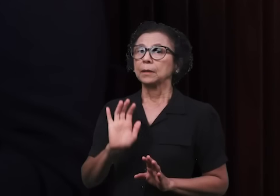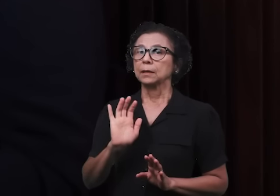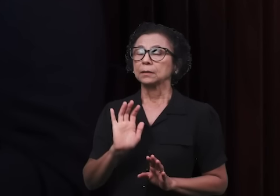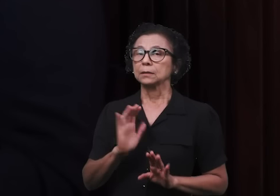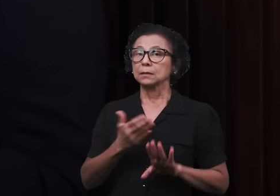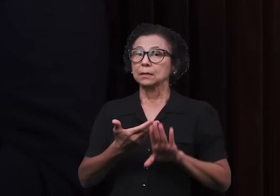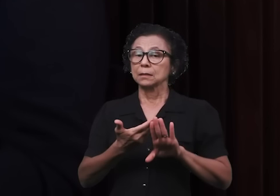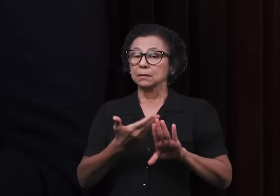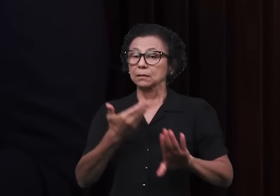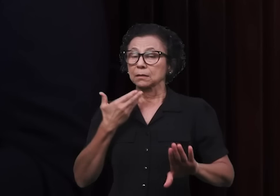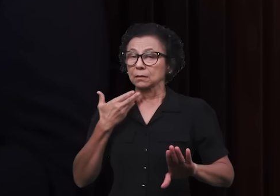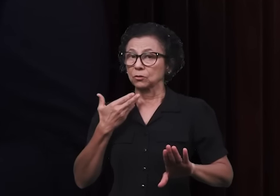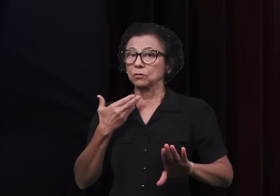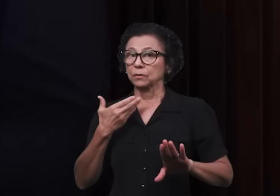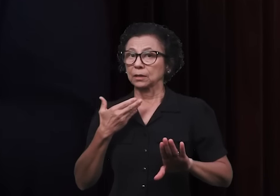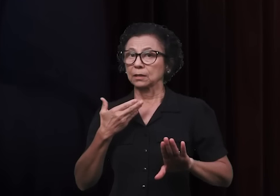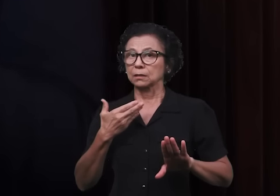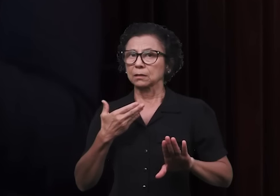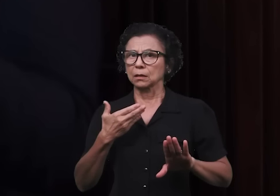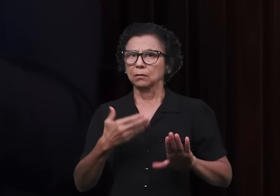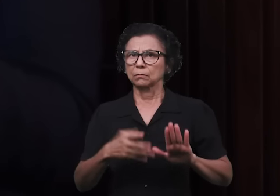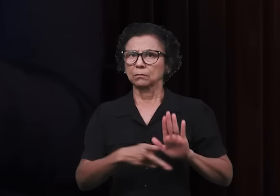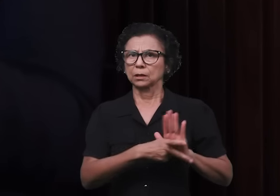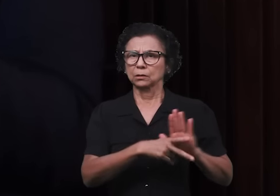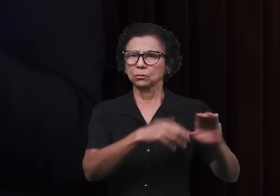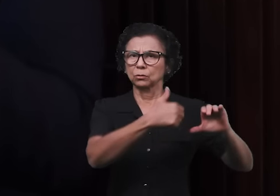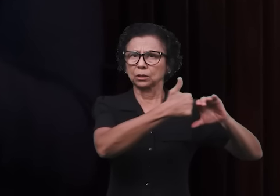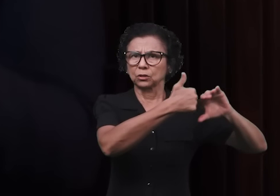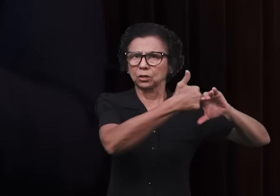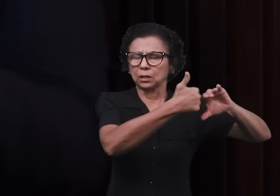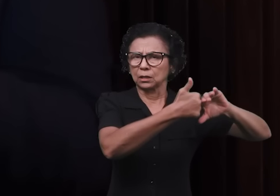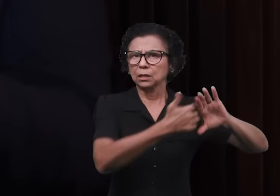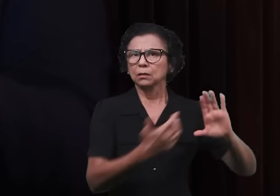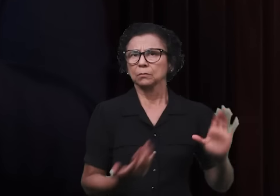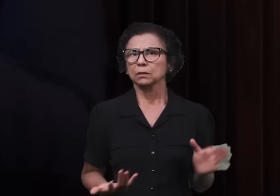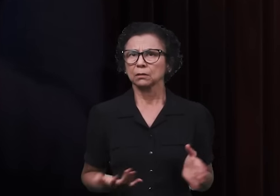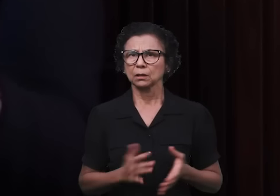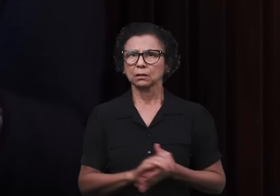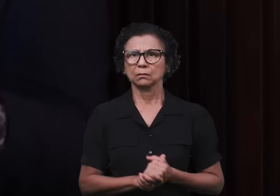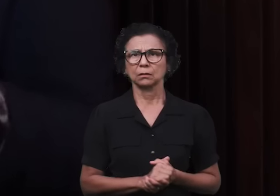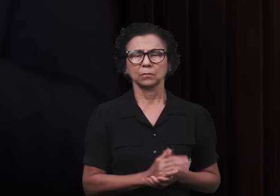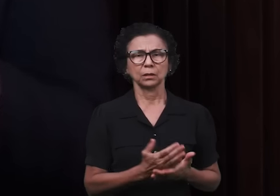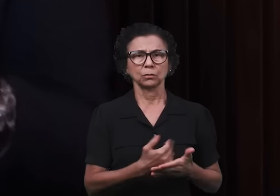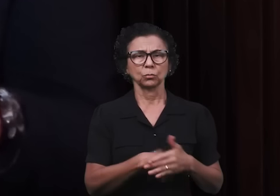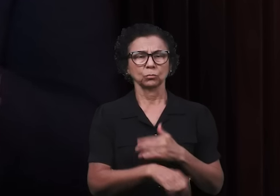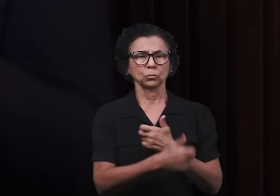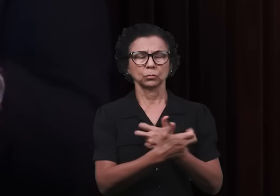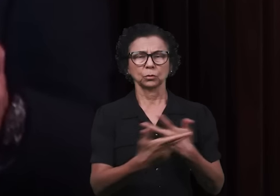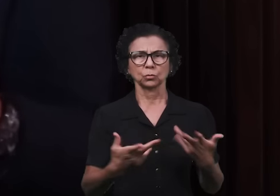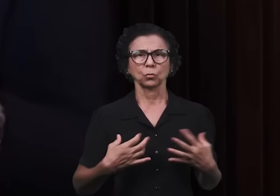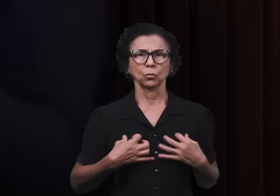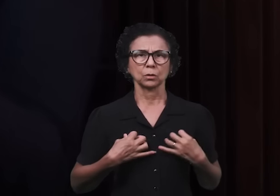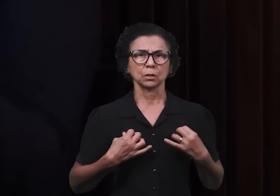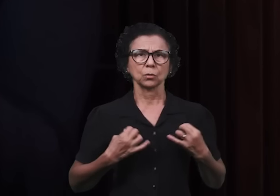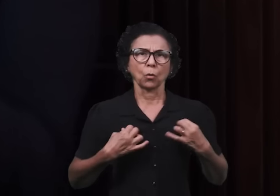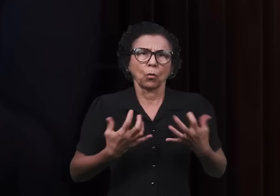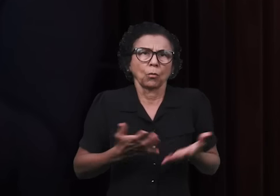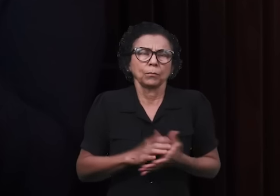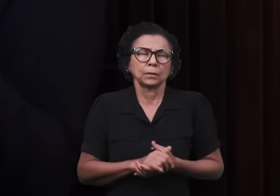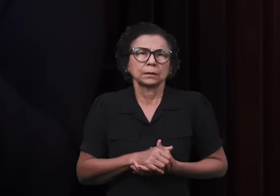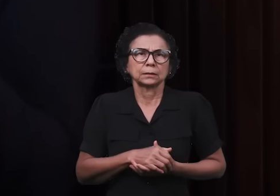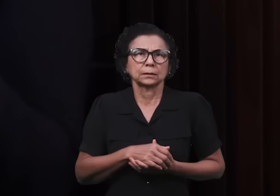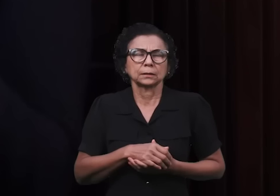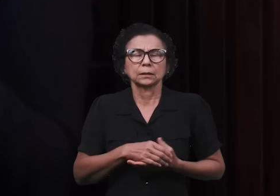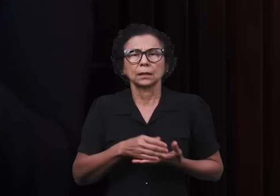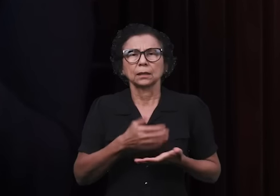de santificação, que está relacionado no cristianismo, não somente isso, né, que fala de usos e costumes, roupas, comidas, né,